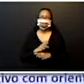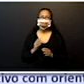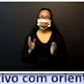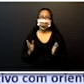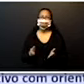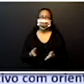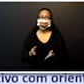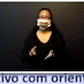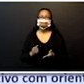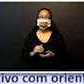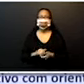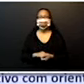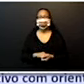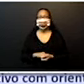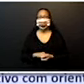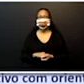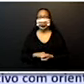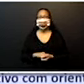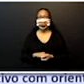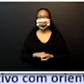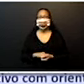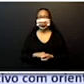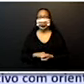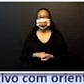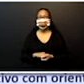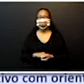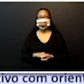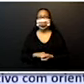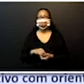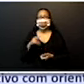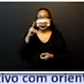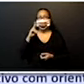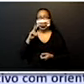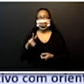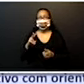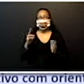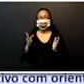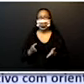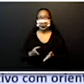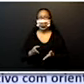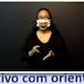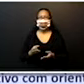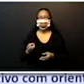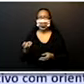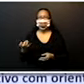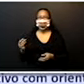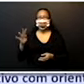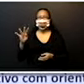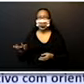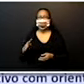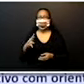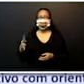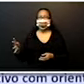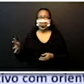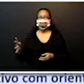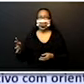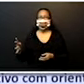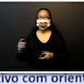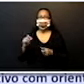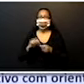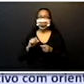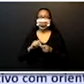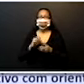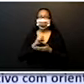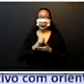4. Então, encerrando, a gente viu o sistema de numeração decimal, nós fizemos todas as